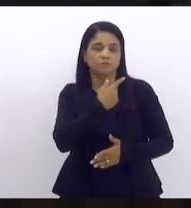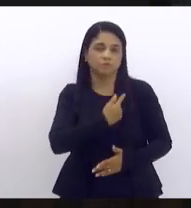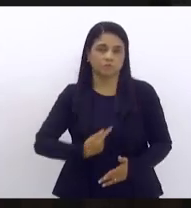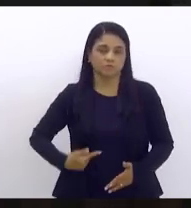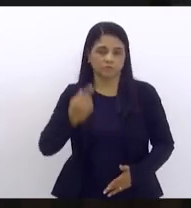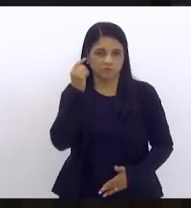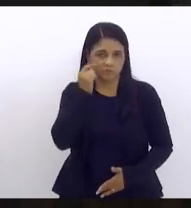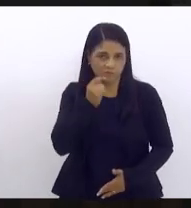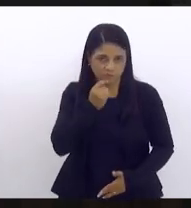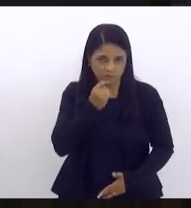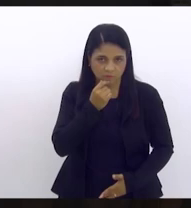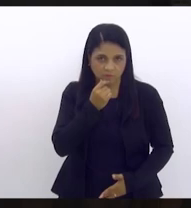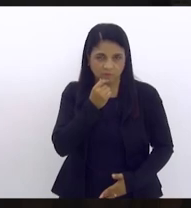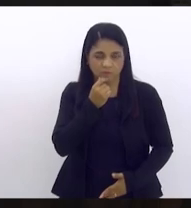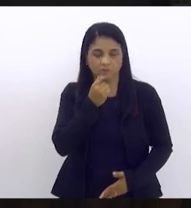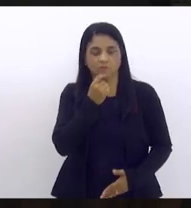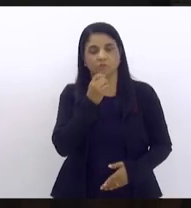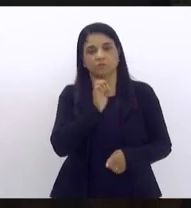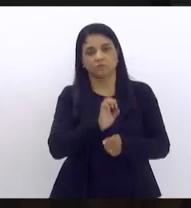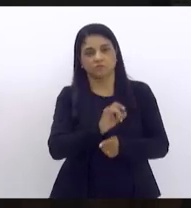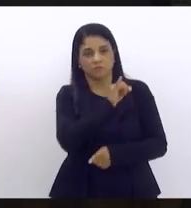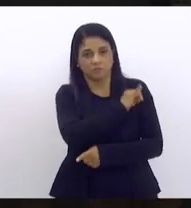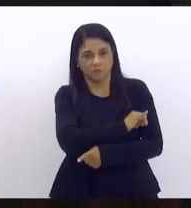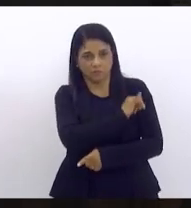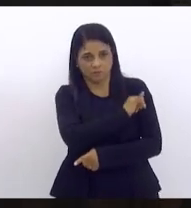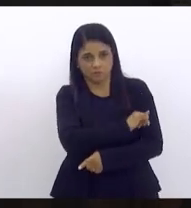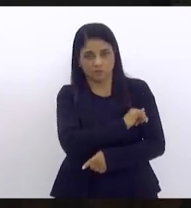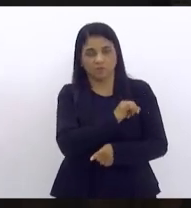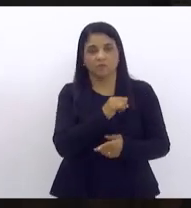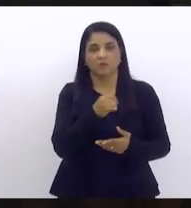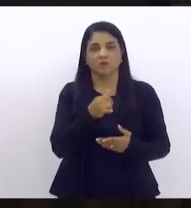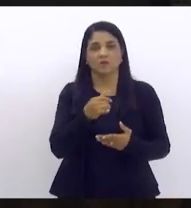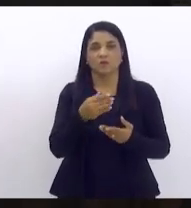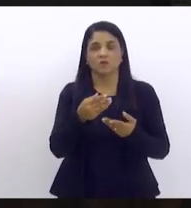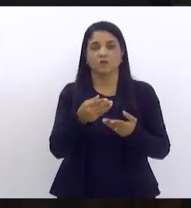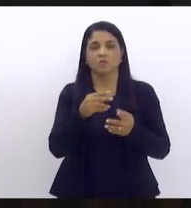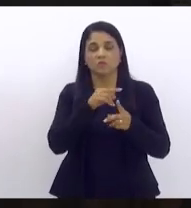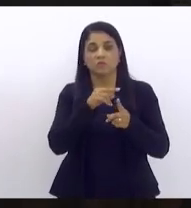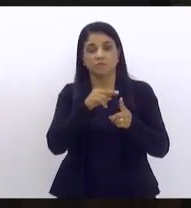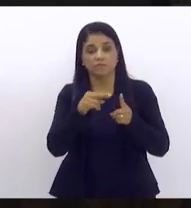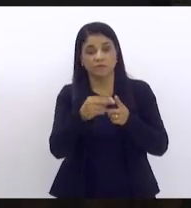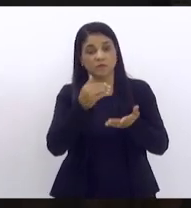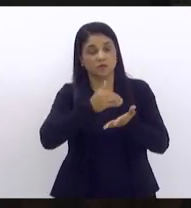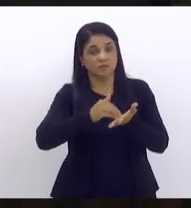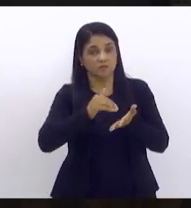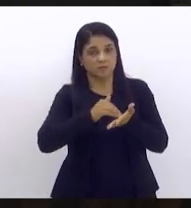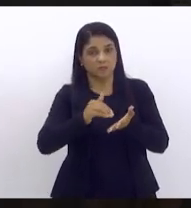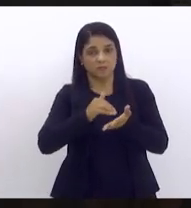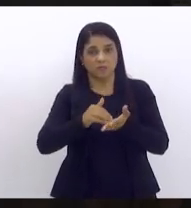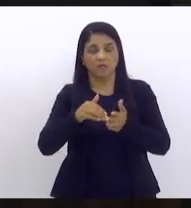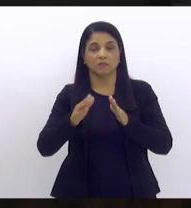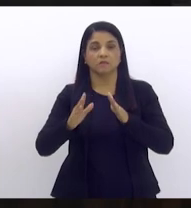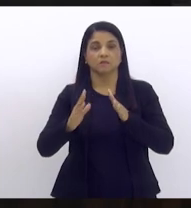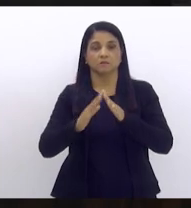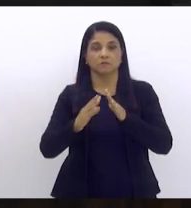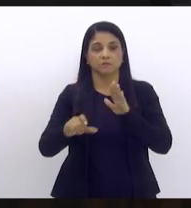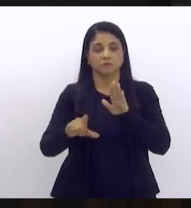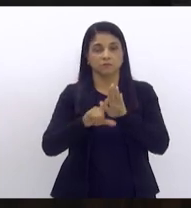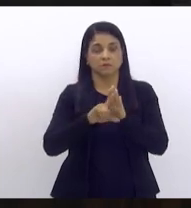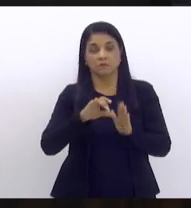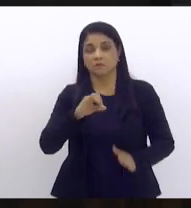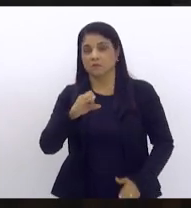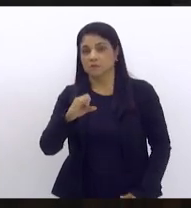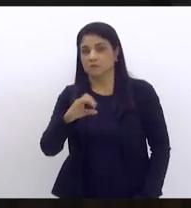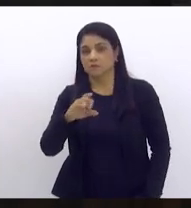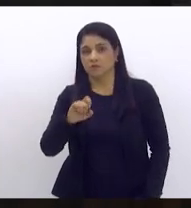senhor governador do Estado do Rio de Janeiro, Cláudio Castro, com vistas ao secretário de Estado da Casa Civil, Nicola Moreira Miccioni,